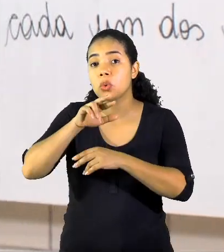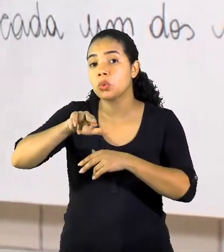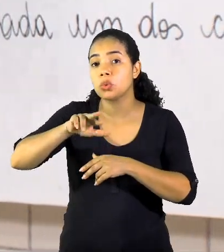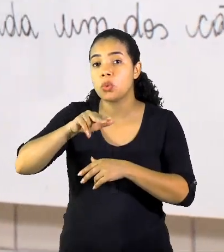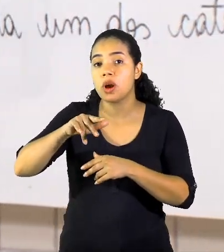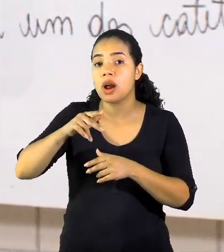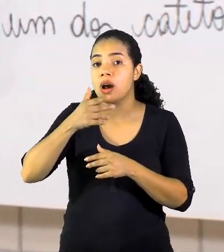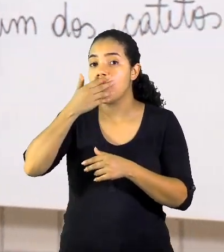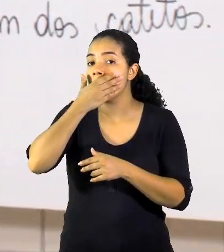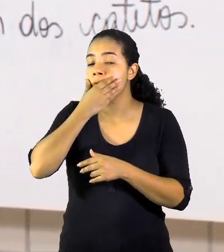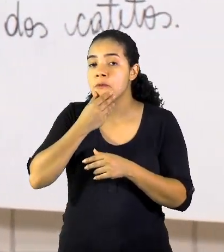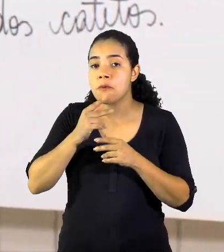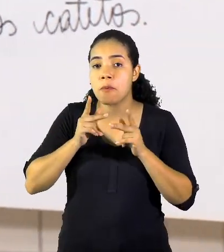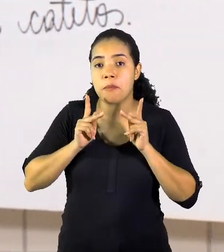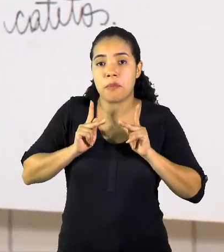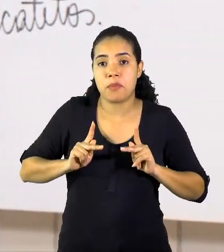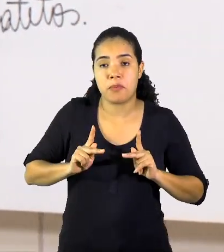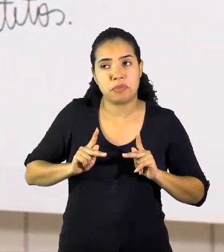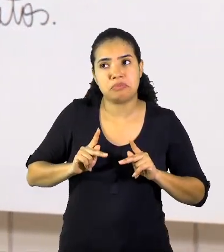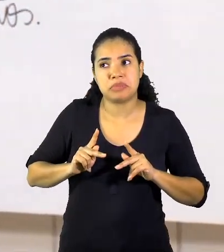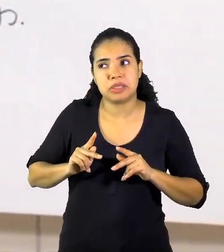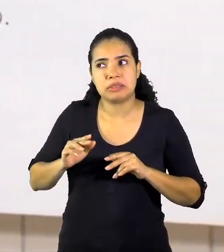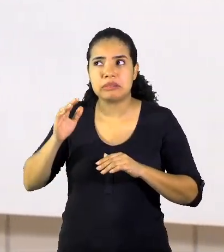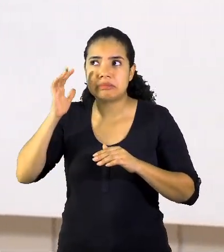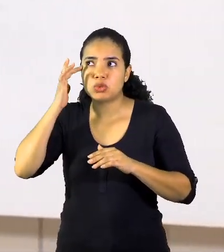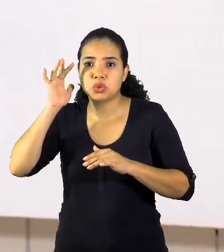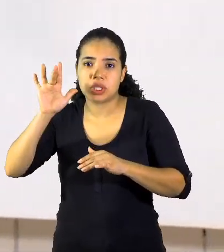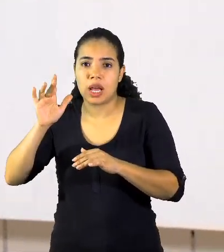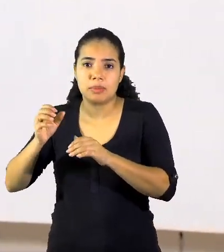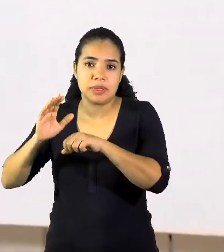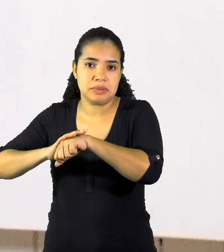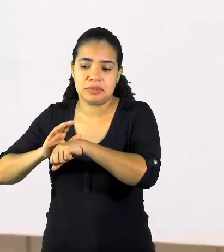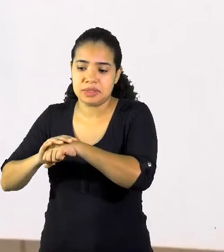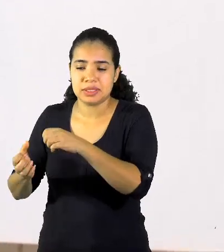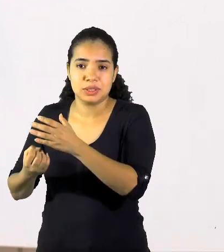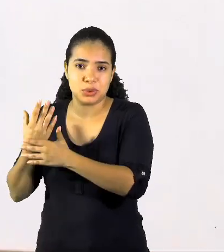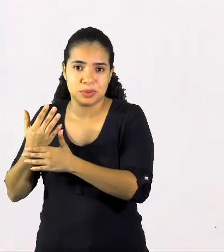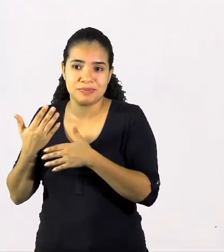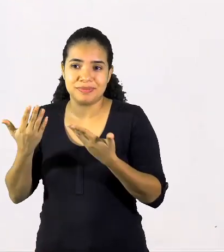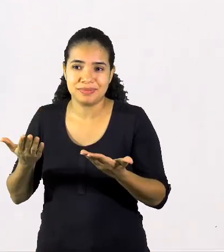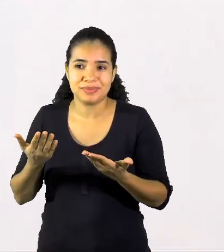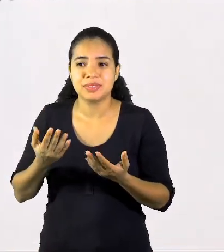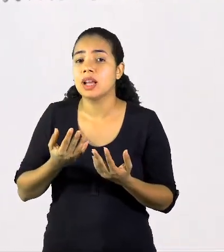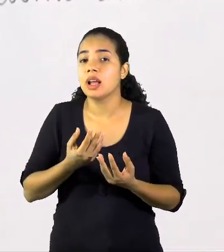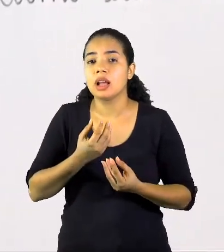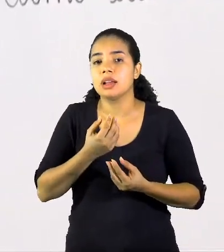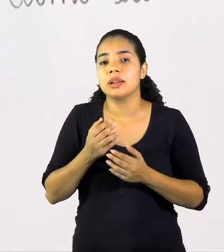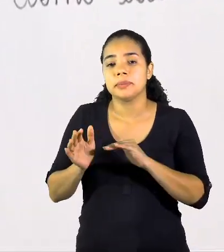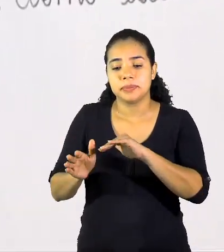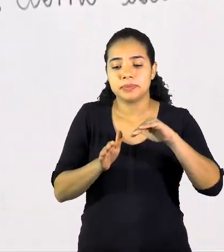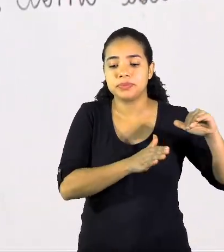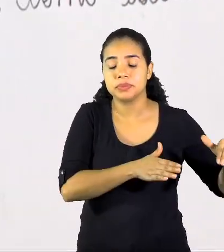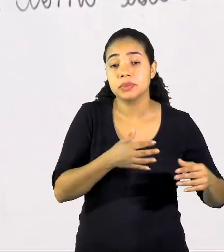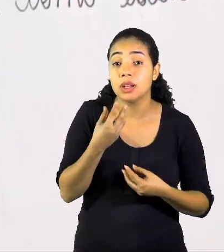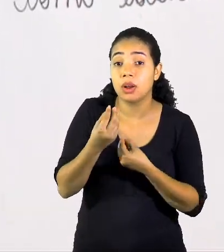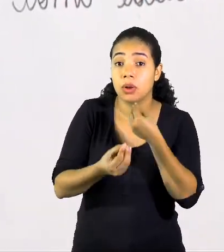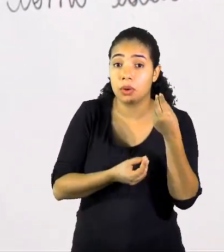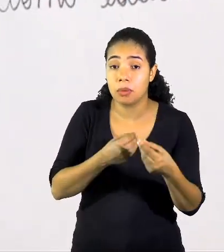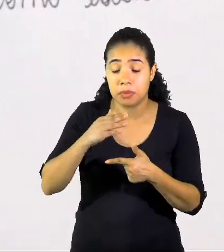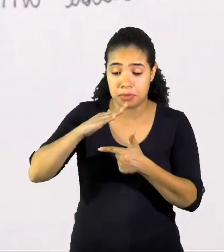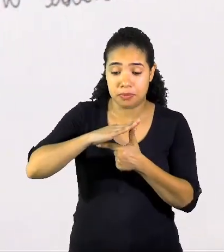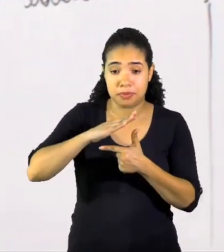lá. Ó, esse aqui é o enunciado do teorema de Pitágoras. Qual que é o enunciado do teorema de Pitágoras? Em qualquer